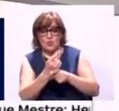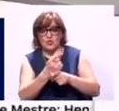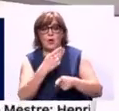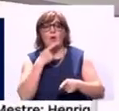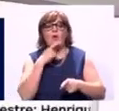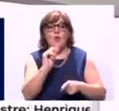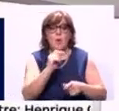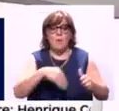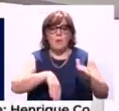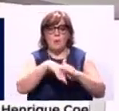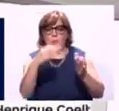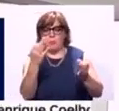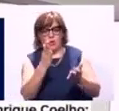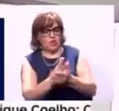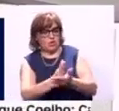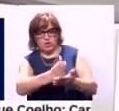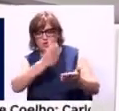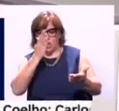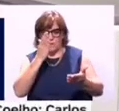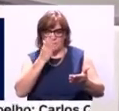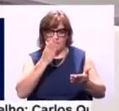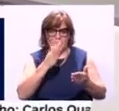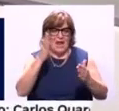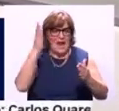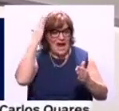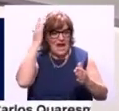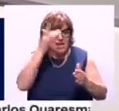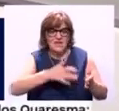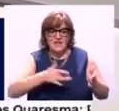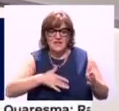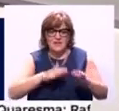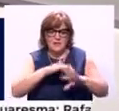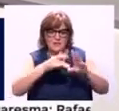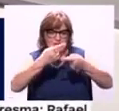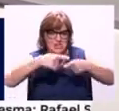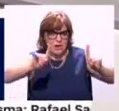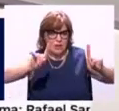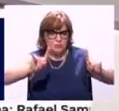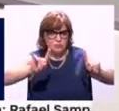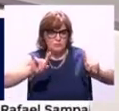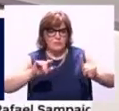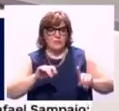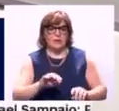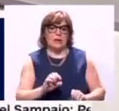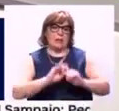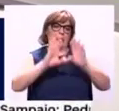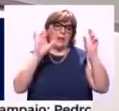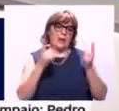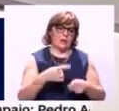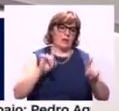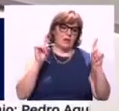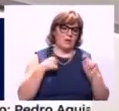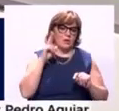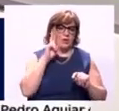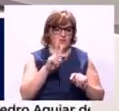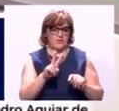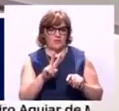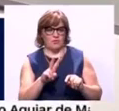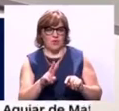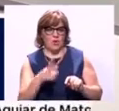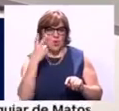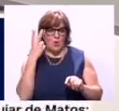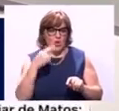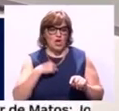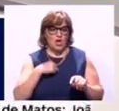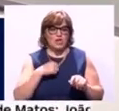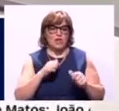Clube do Porto. Porque... Mas acha que esta direção não o tem feito? Oh, Júlio, claro que não. Se nós vemos um dilapidado